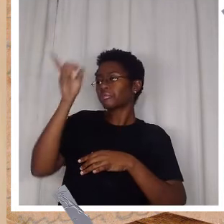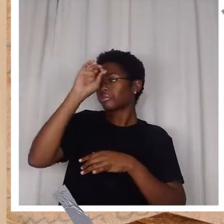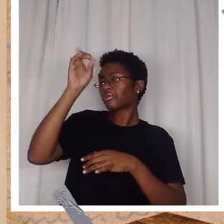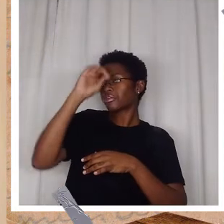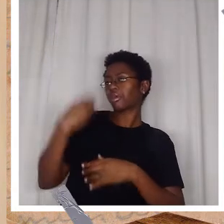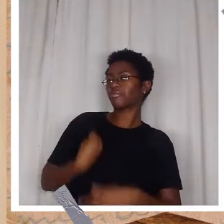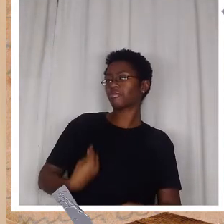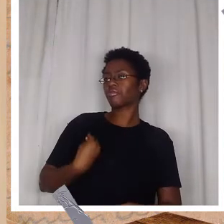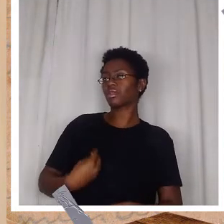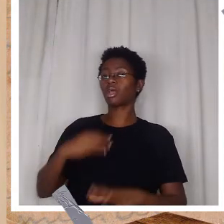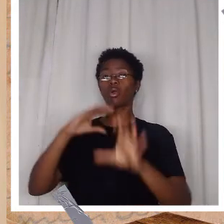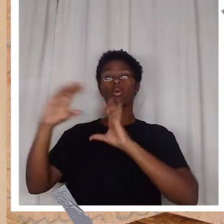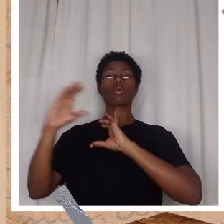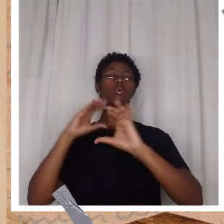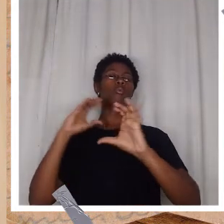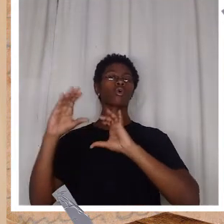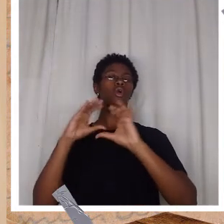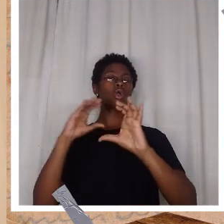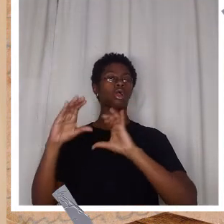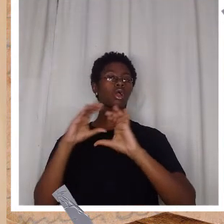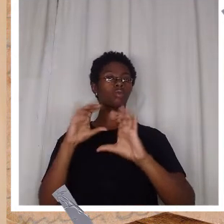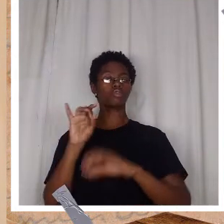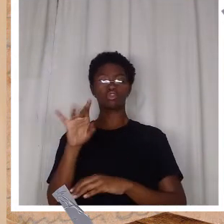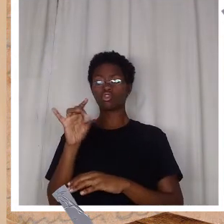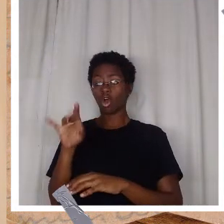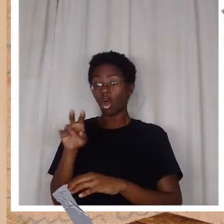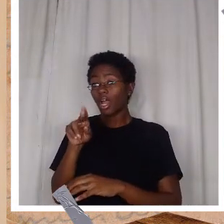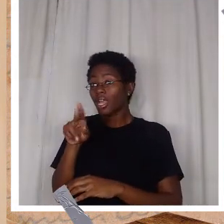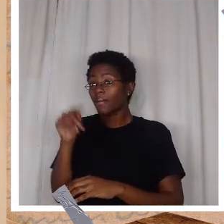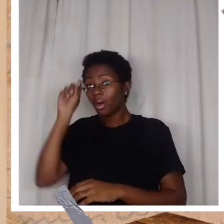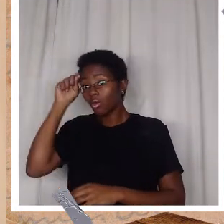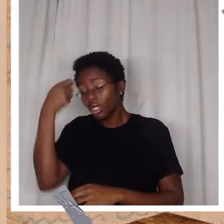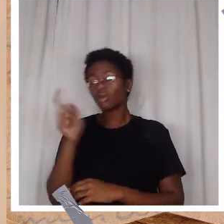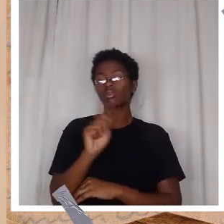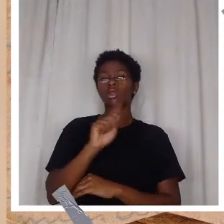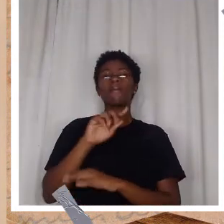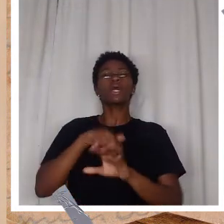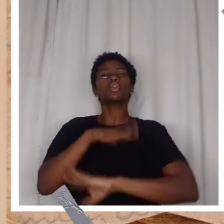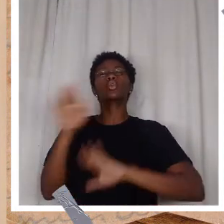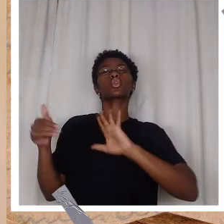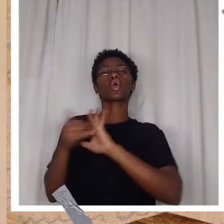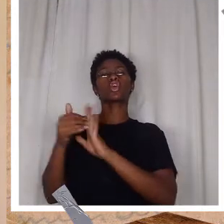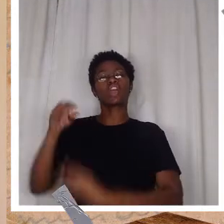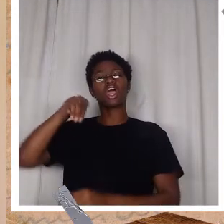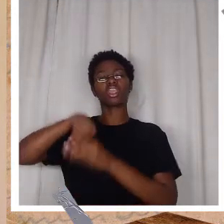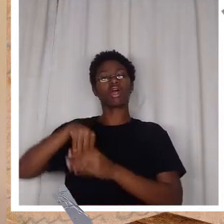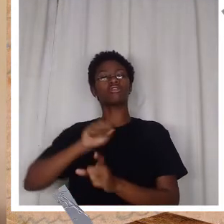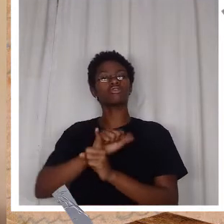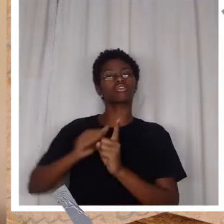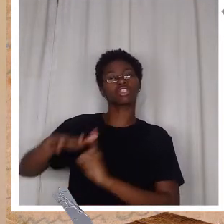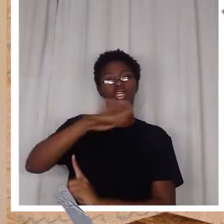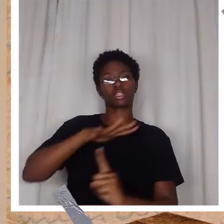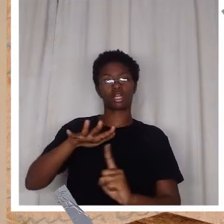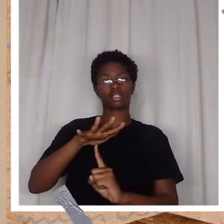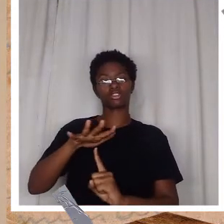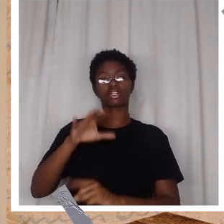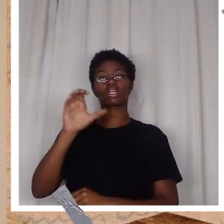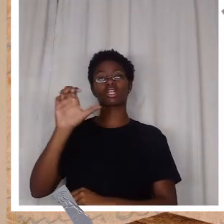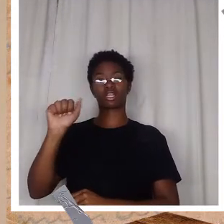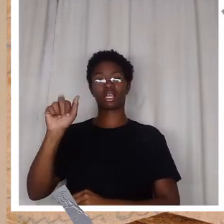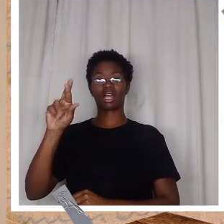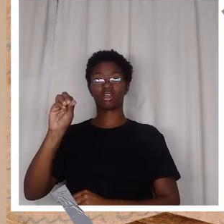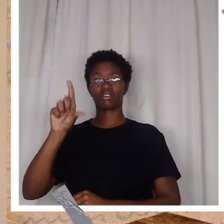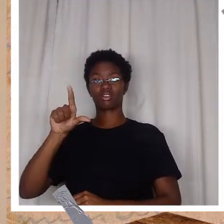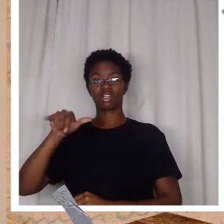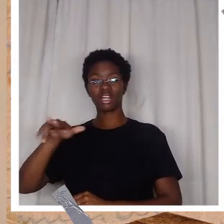não só com os nossos irmãos, mas em todas as camadas da sociedade. Carolina nos permite